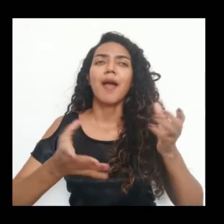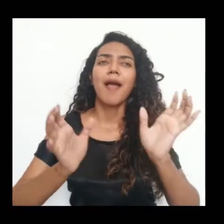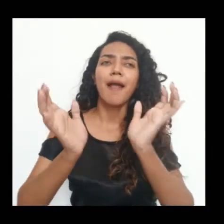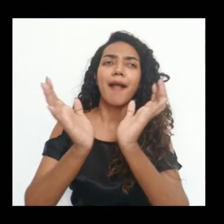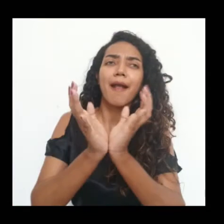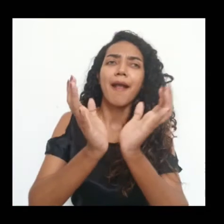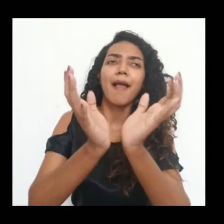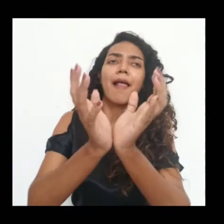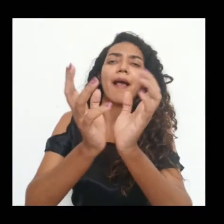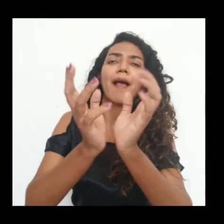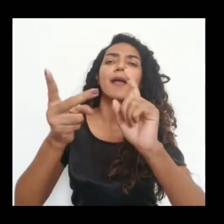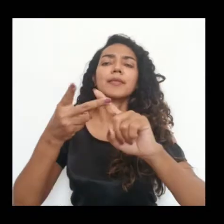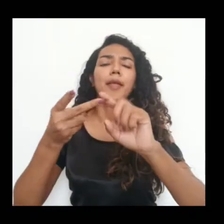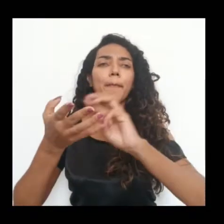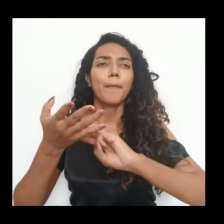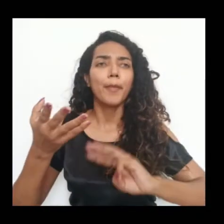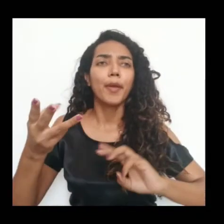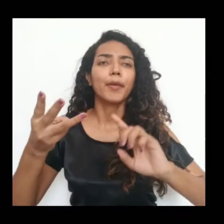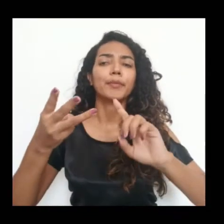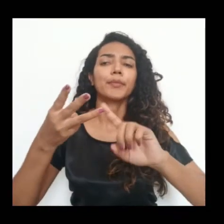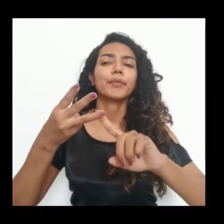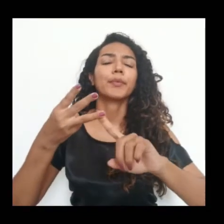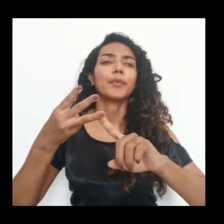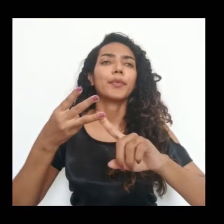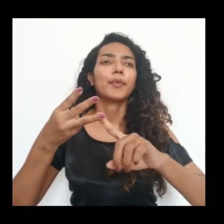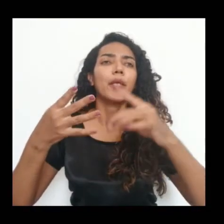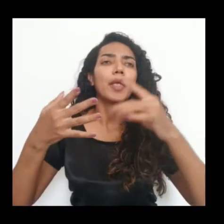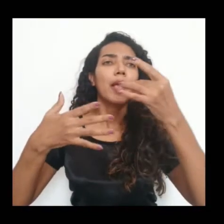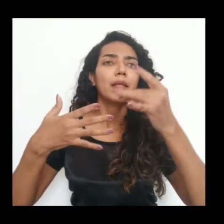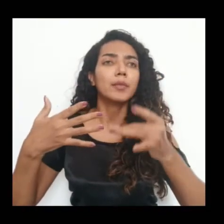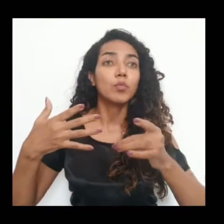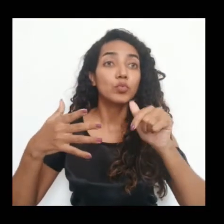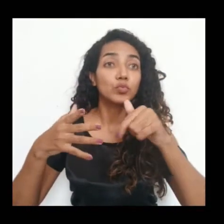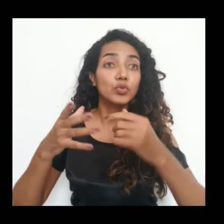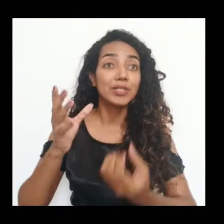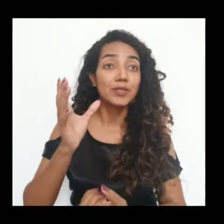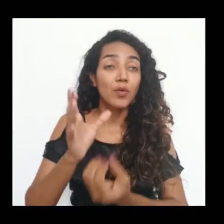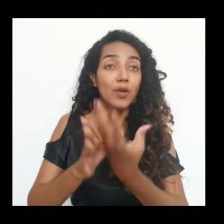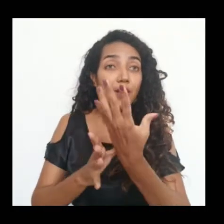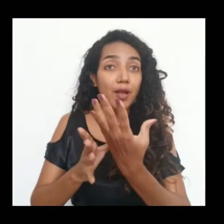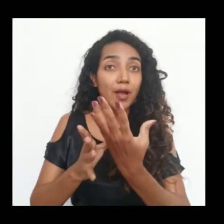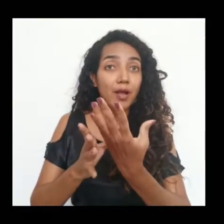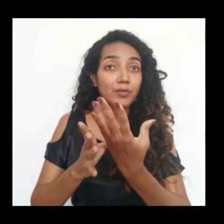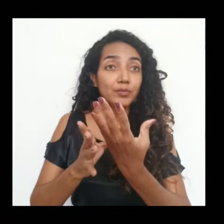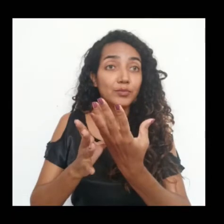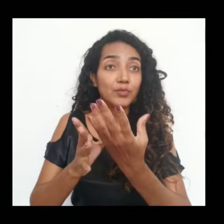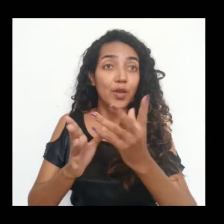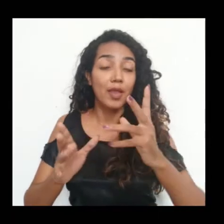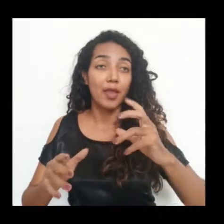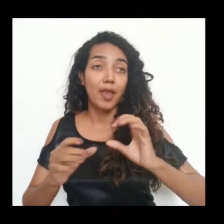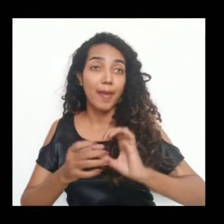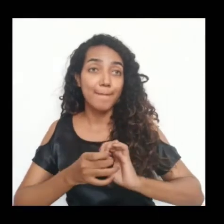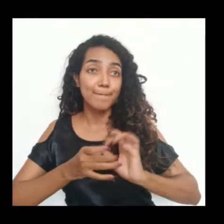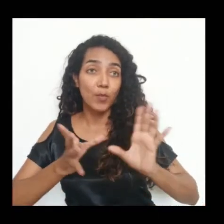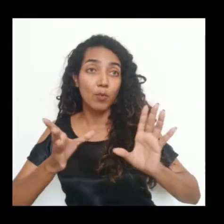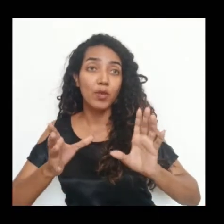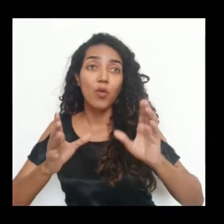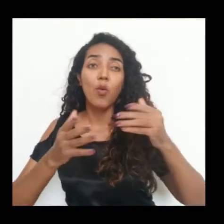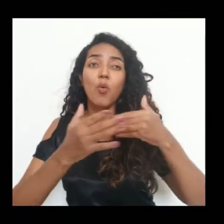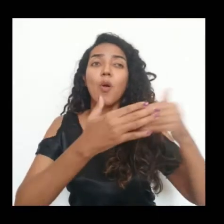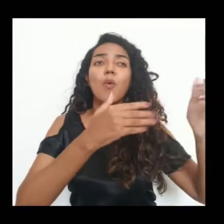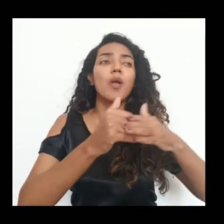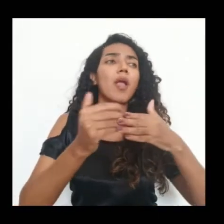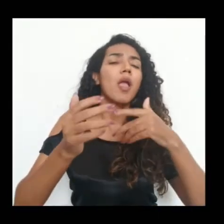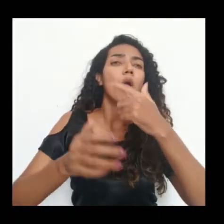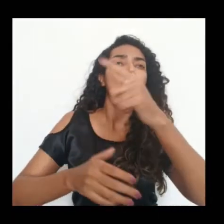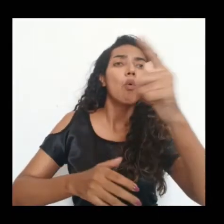são declarados como público, qualquer classe em qualquer pacote podem acessar esses elementos, ou seja, atributos e